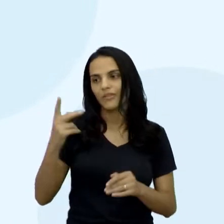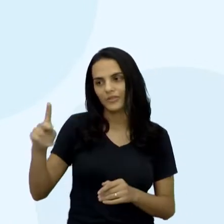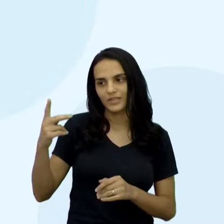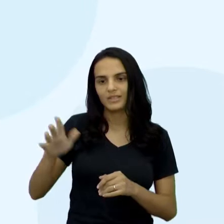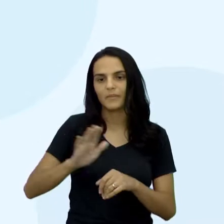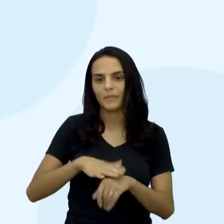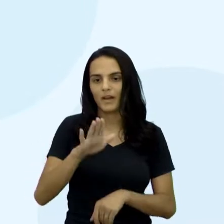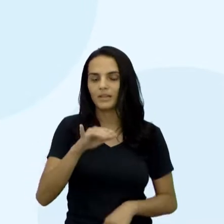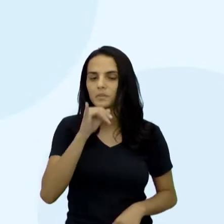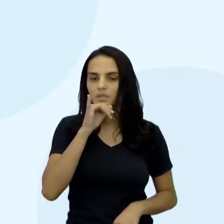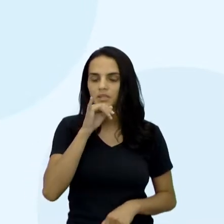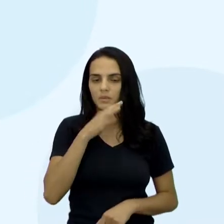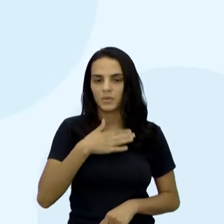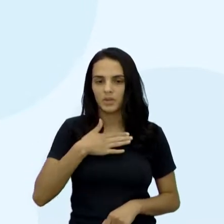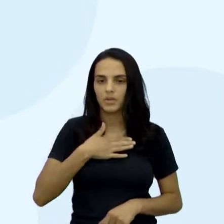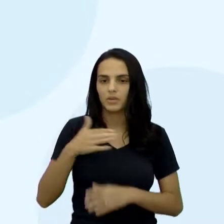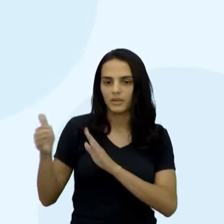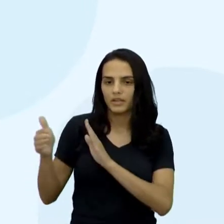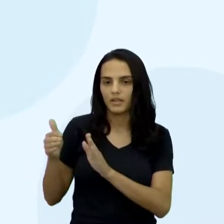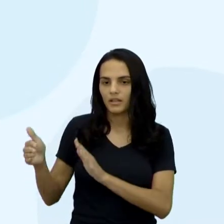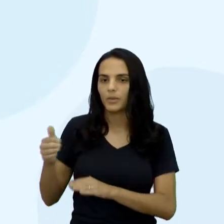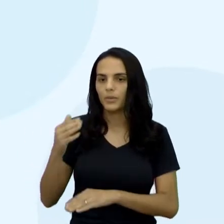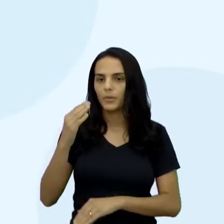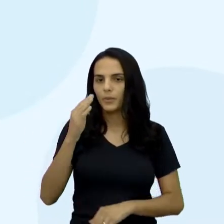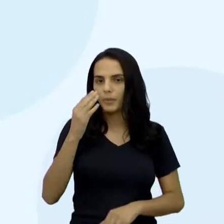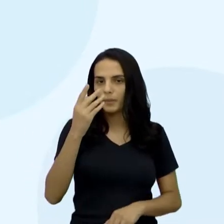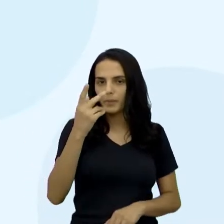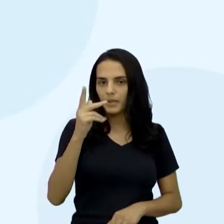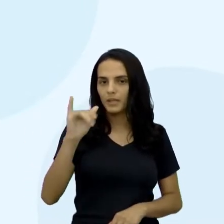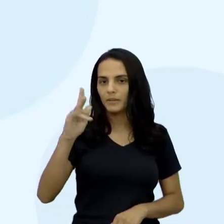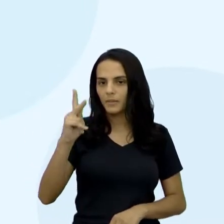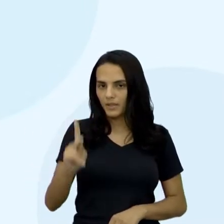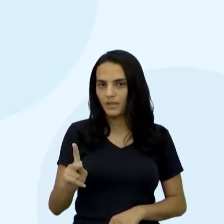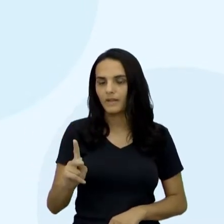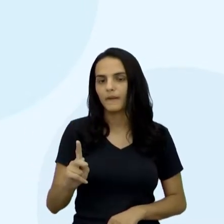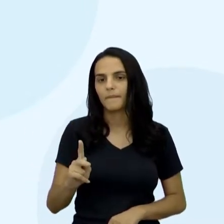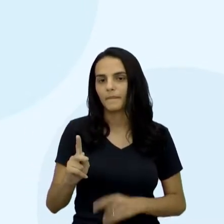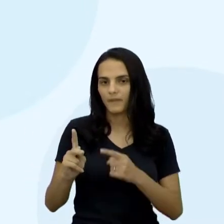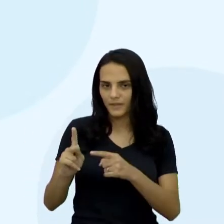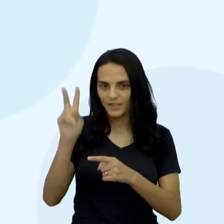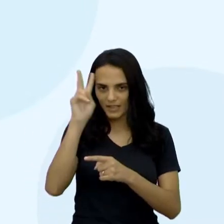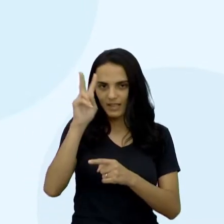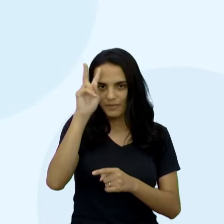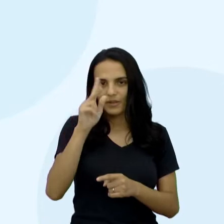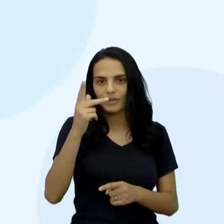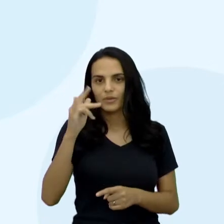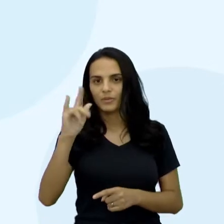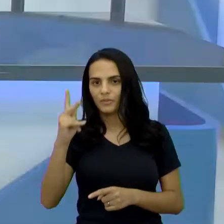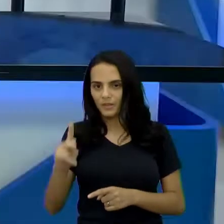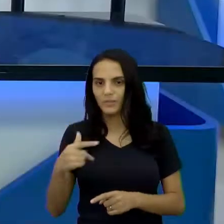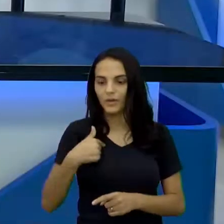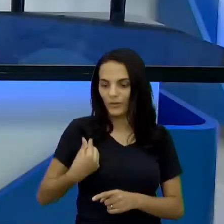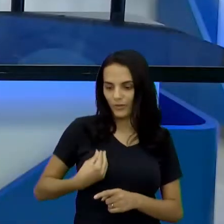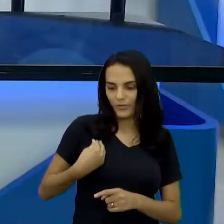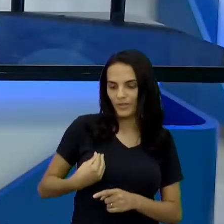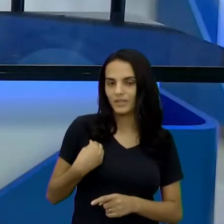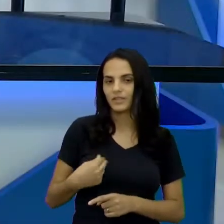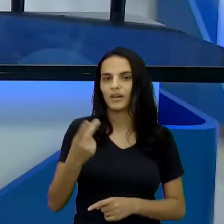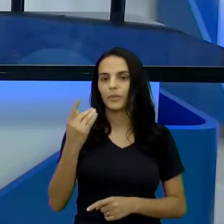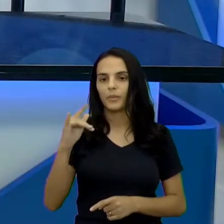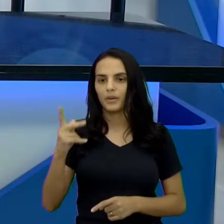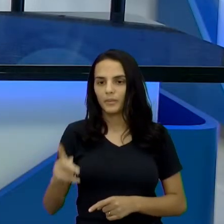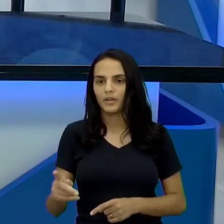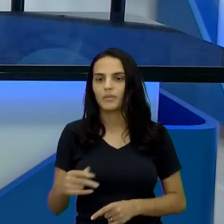que eu, assim, eu sou da época do BIP, eu peguei o BIP. Eu lembro do BIP. Você lembra do BIP? Mas eu vivenciei o BIP, né? Eu sou da